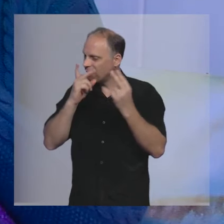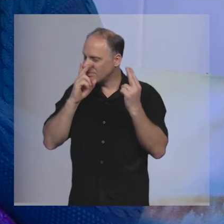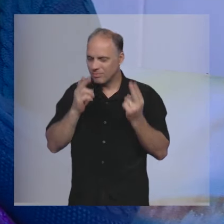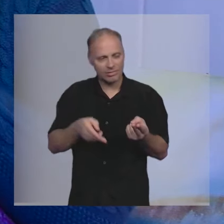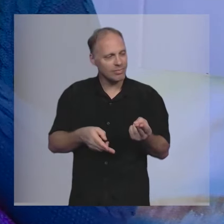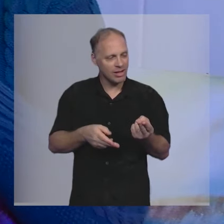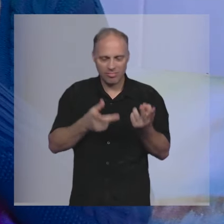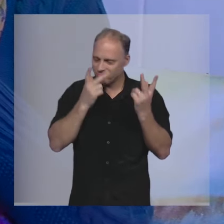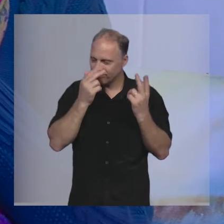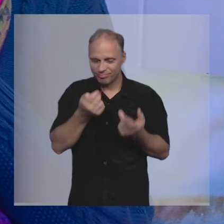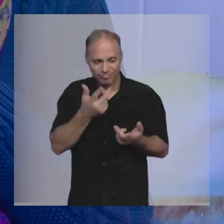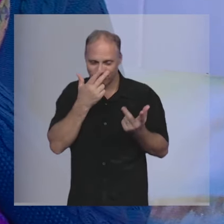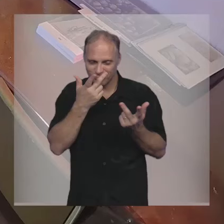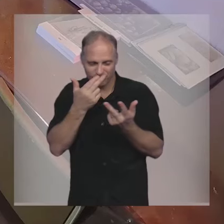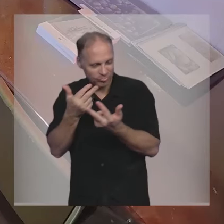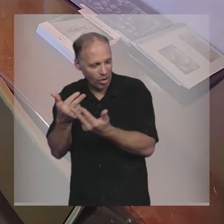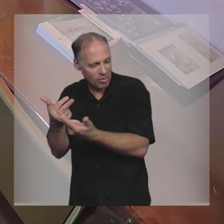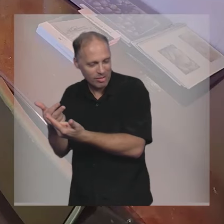eu fui procurar